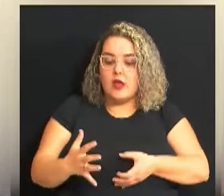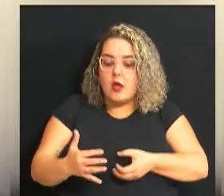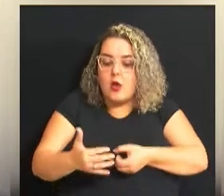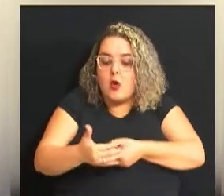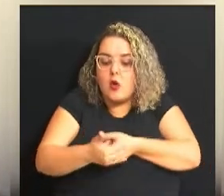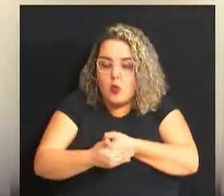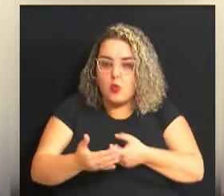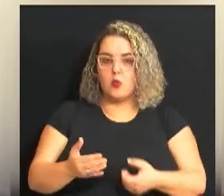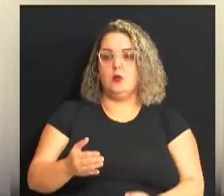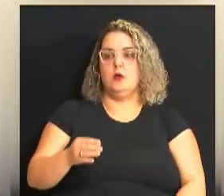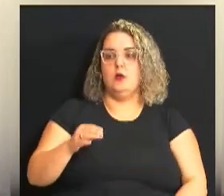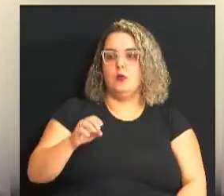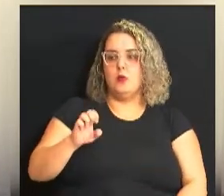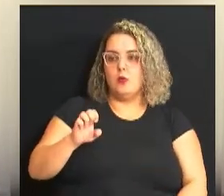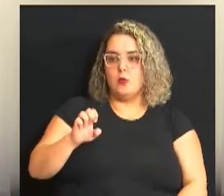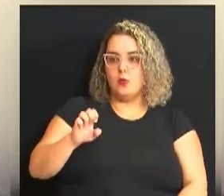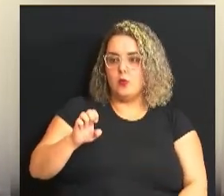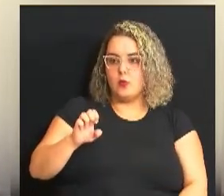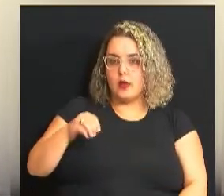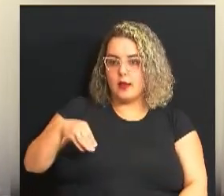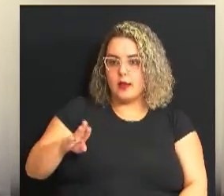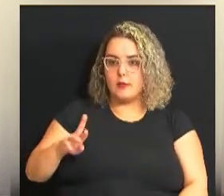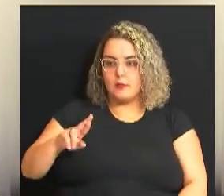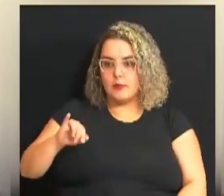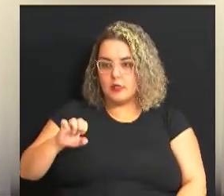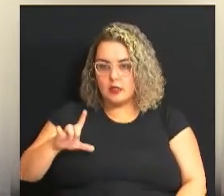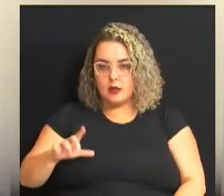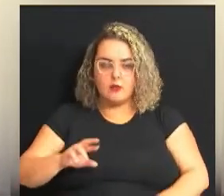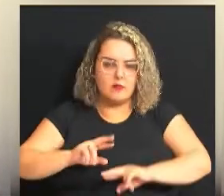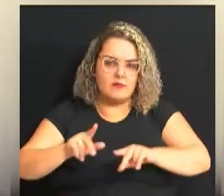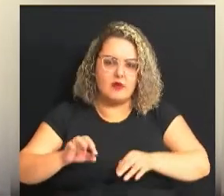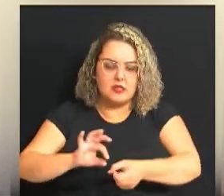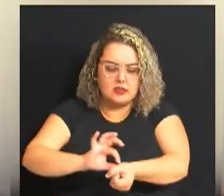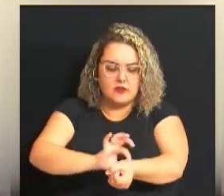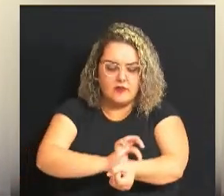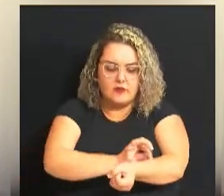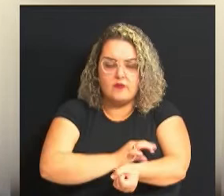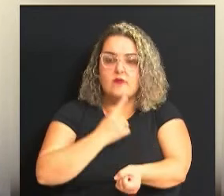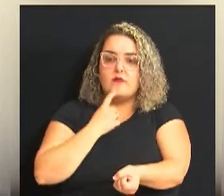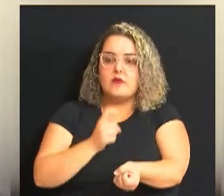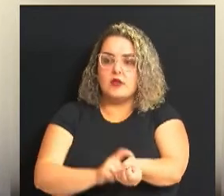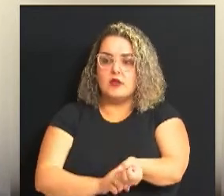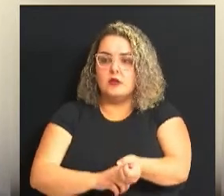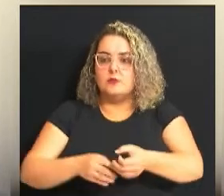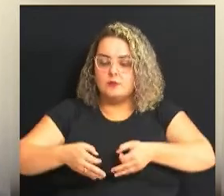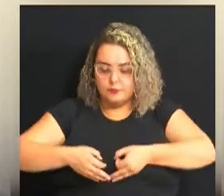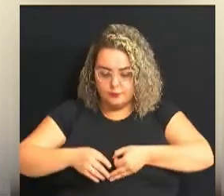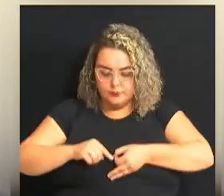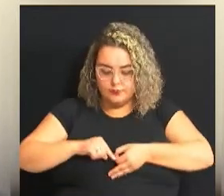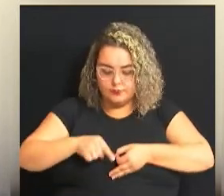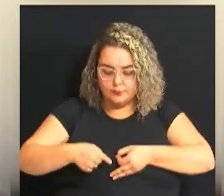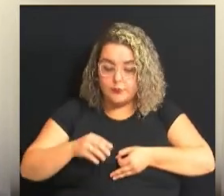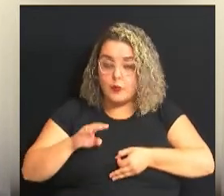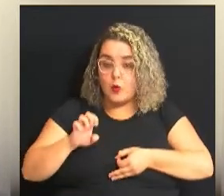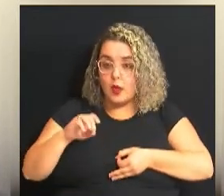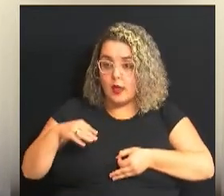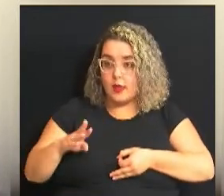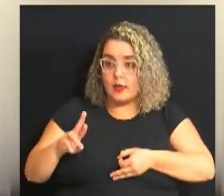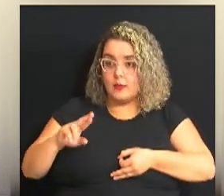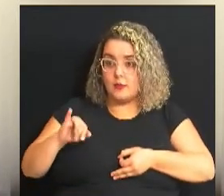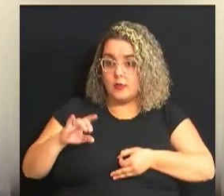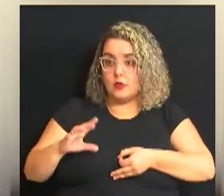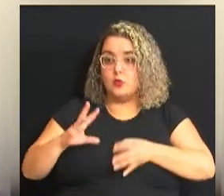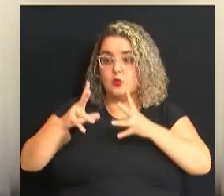muitas veias, ele é muito vascularizado, e é ali que o embrião pode se implantar. Todos os meses, quando a gente não engravida,